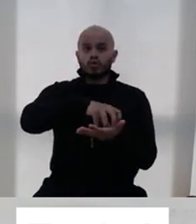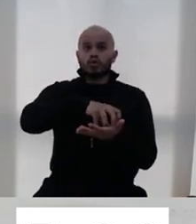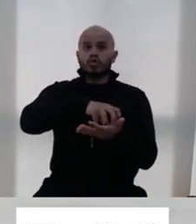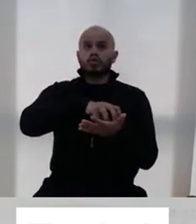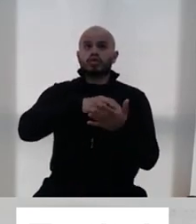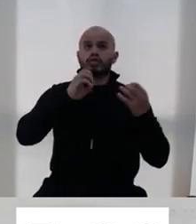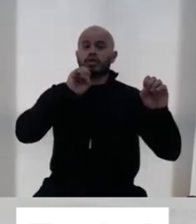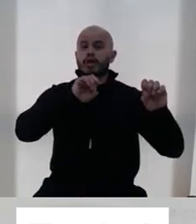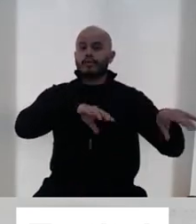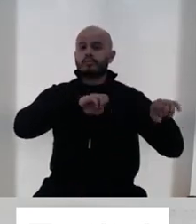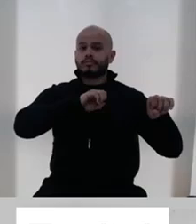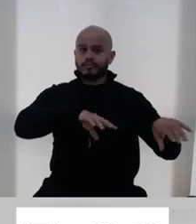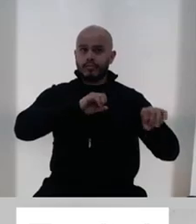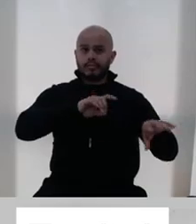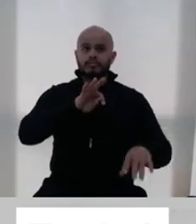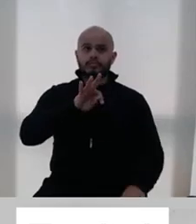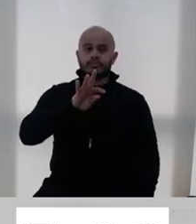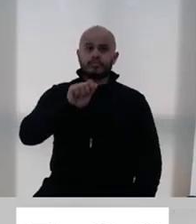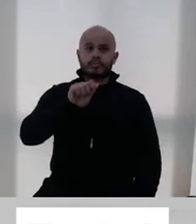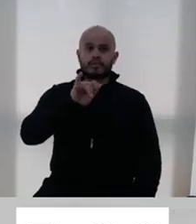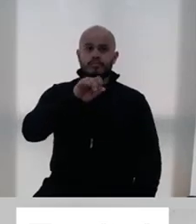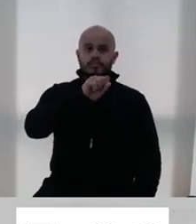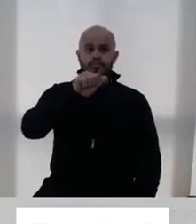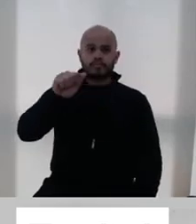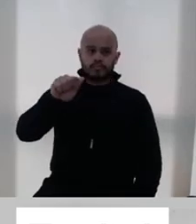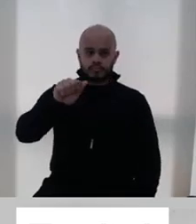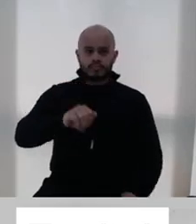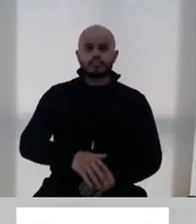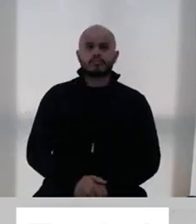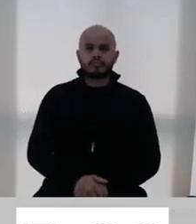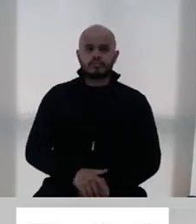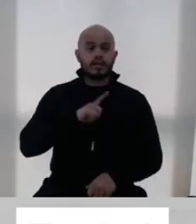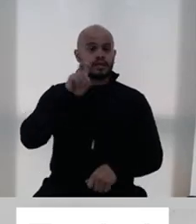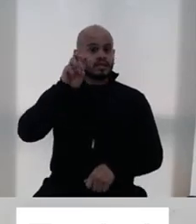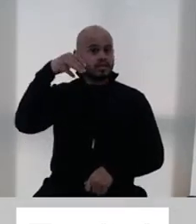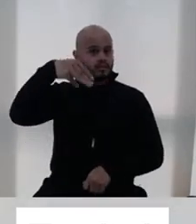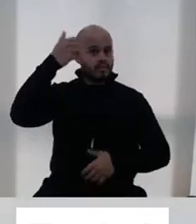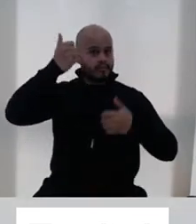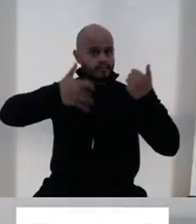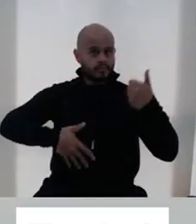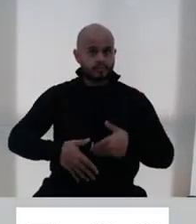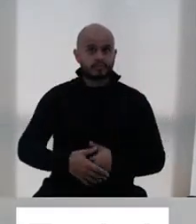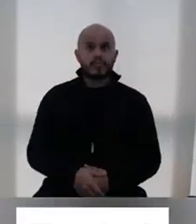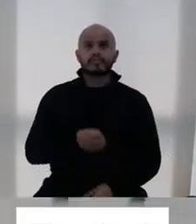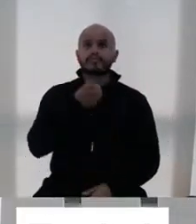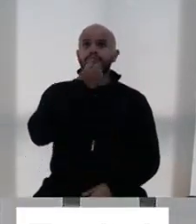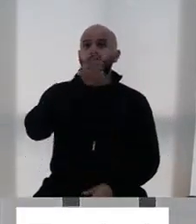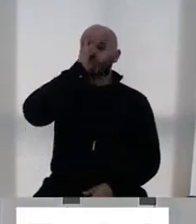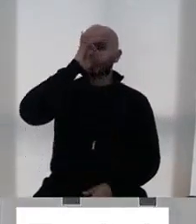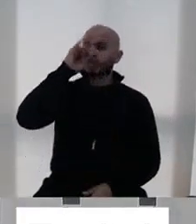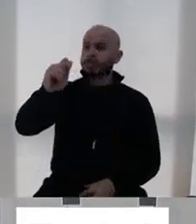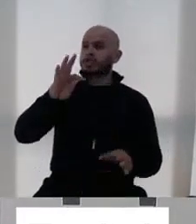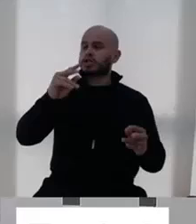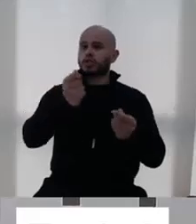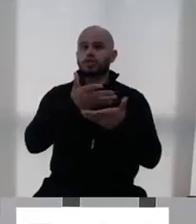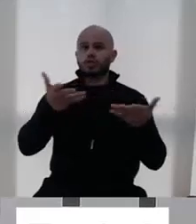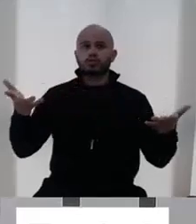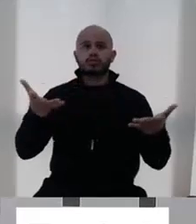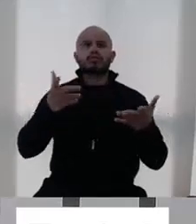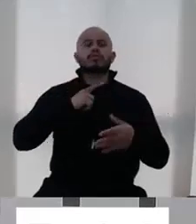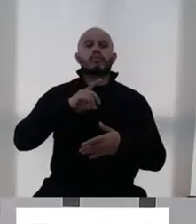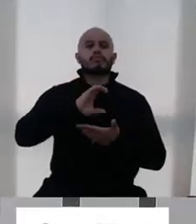Vieira Pinheiro. Seja muito bem-vinda, tem a palavra pelo prazo regimental de 5 minutos. Bom dia a todas as conselheiras, a